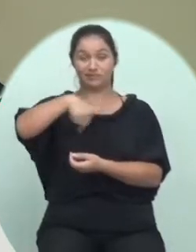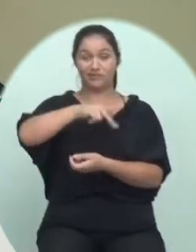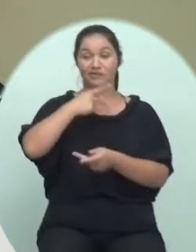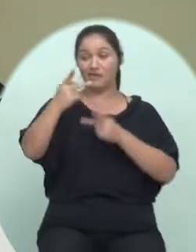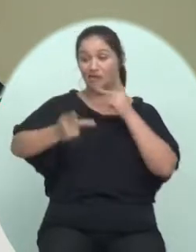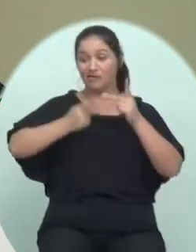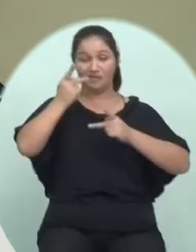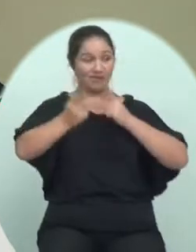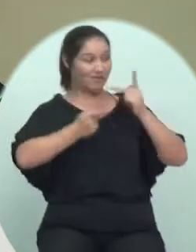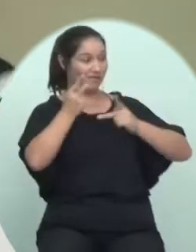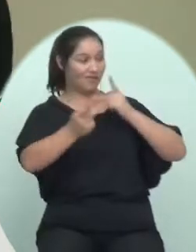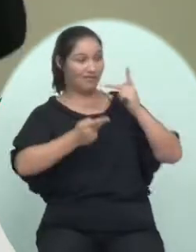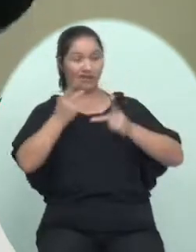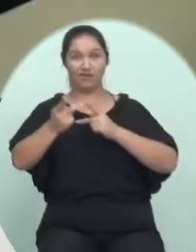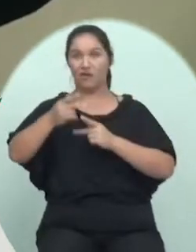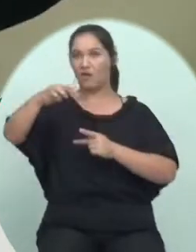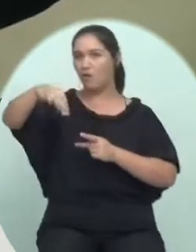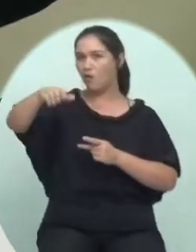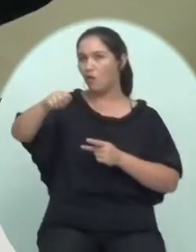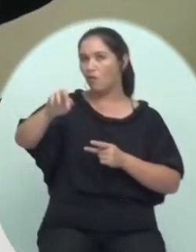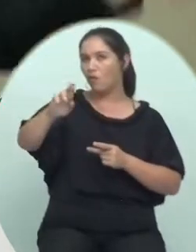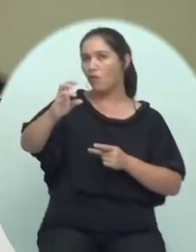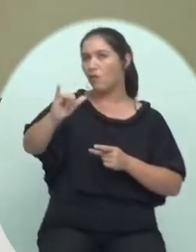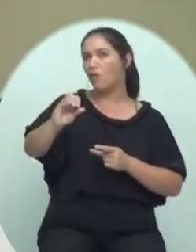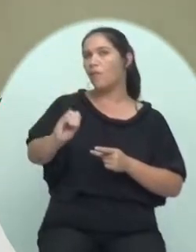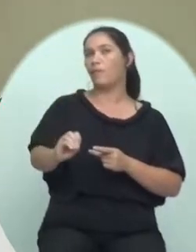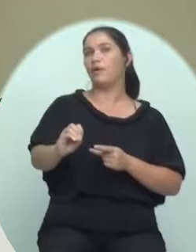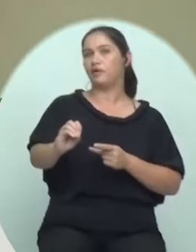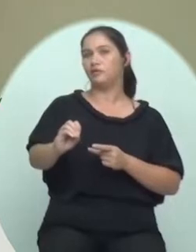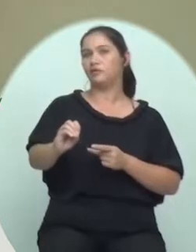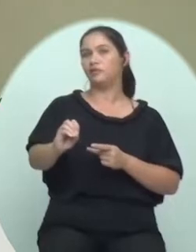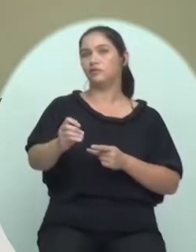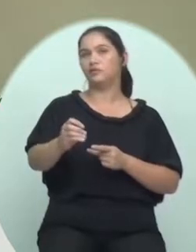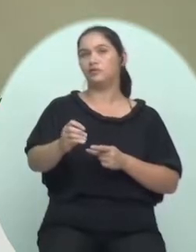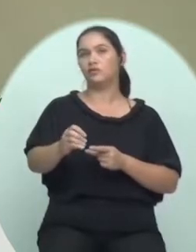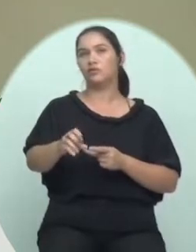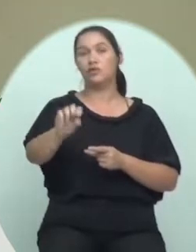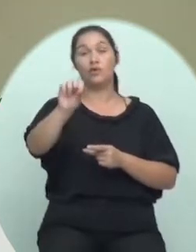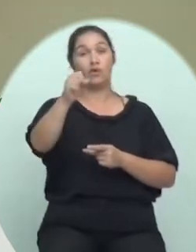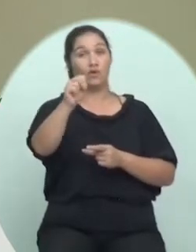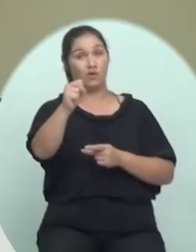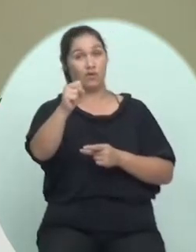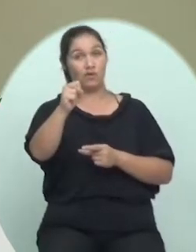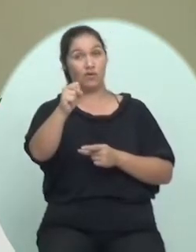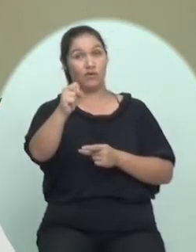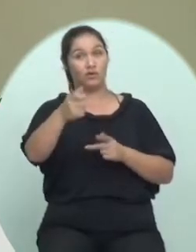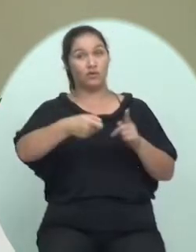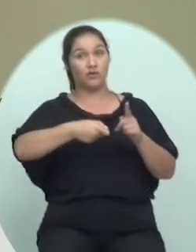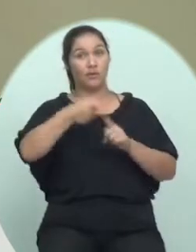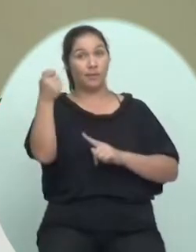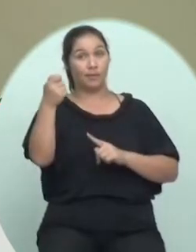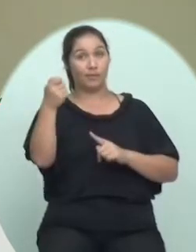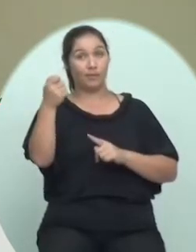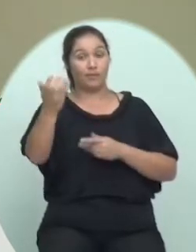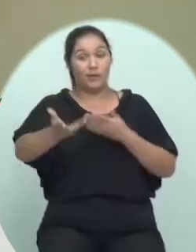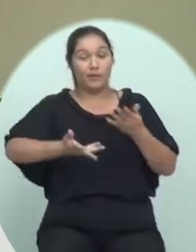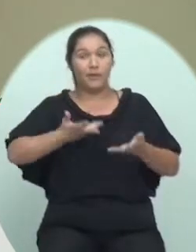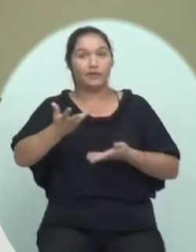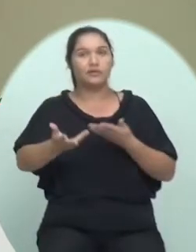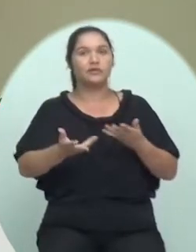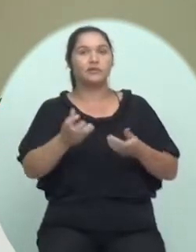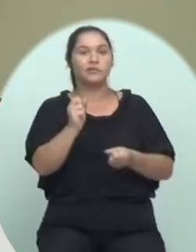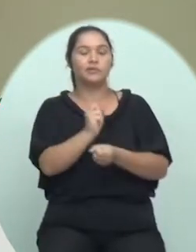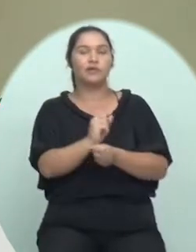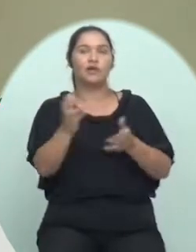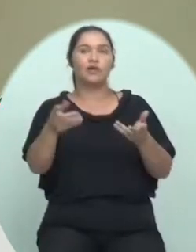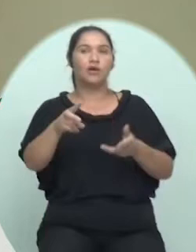Para quem muito falava, que o Márcio deixou 8 mil consultas represadas, para agora ter 20 e poucas mil, por favor, boa noite a todos, um bom ano